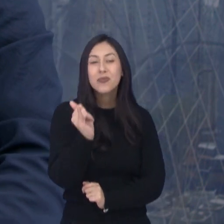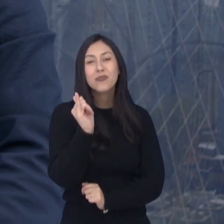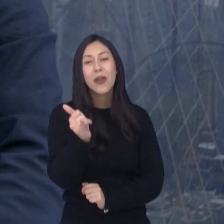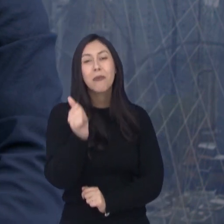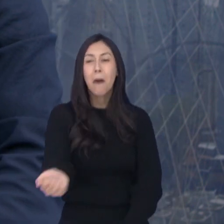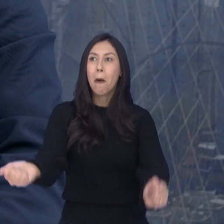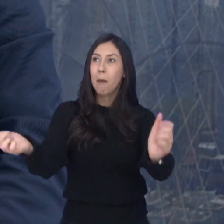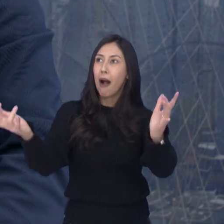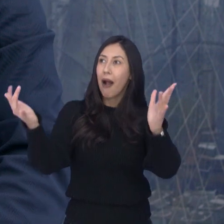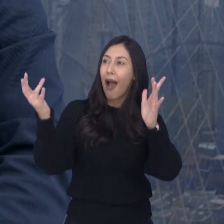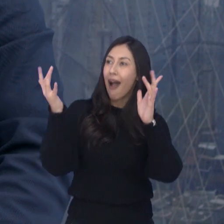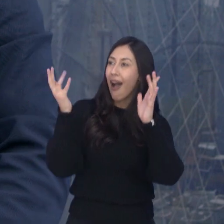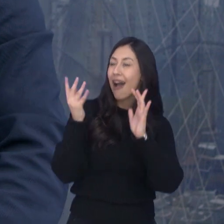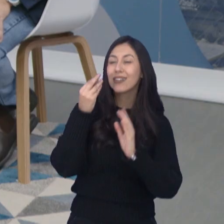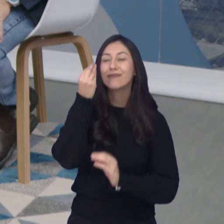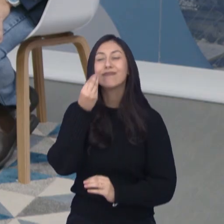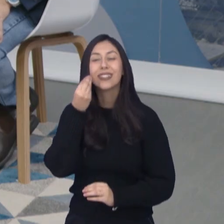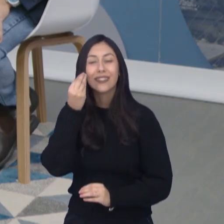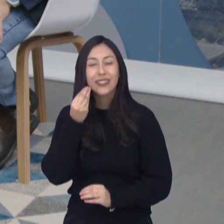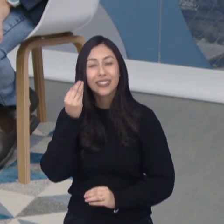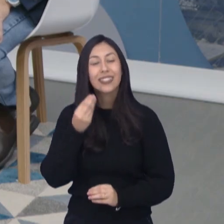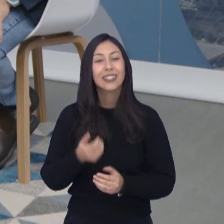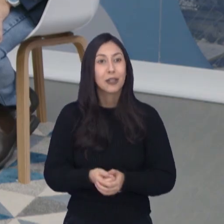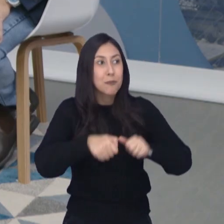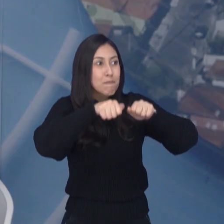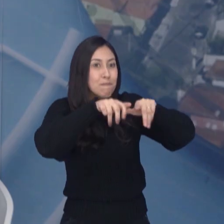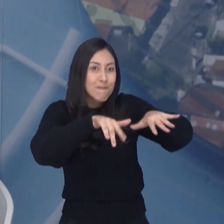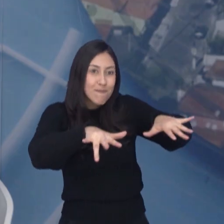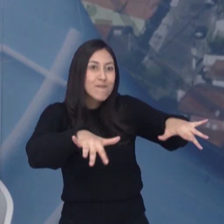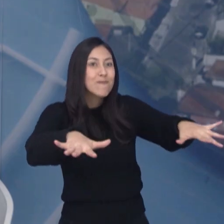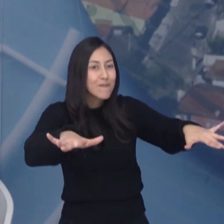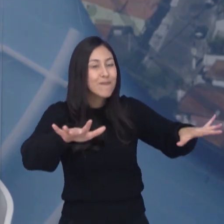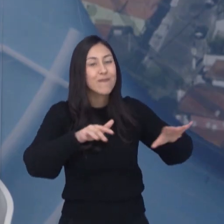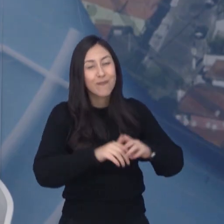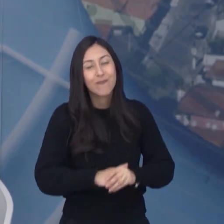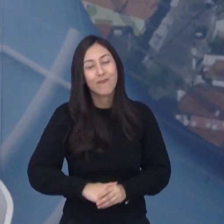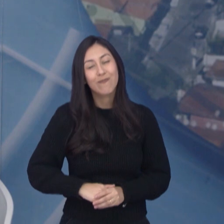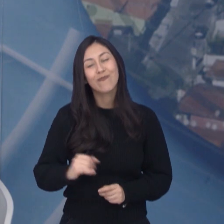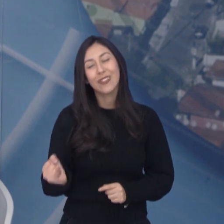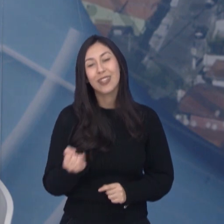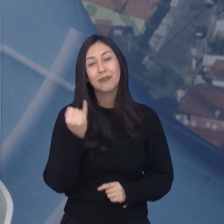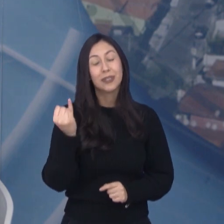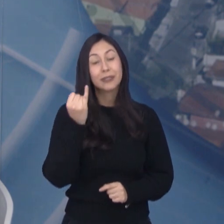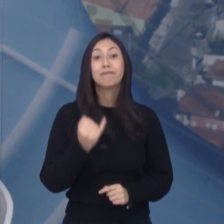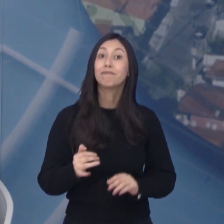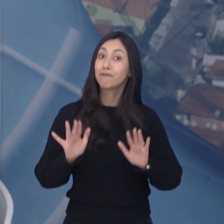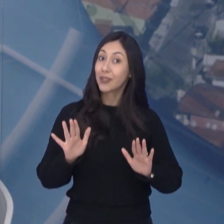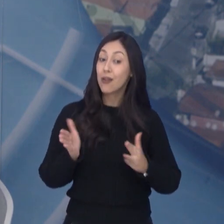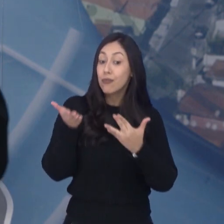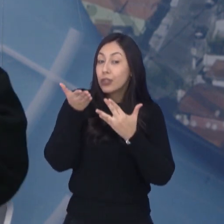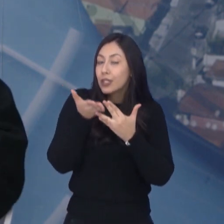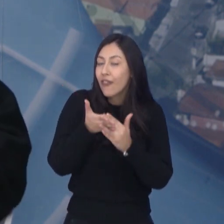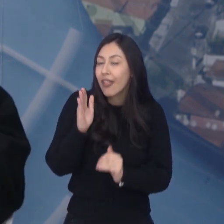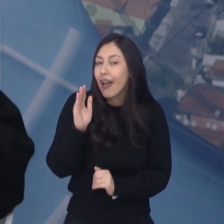para experimentar, para entender isso. E vai propagando, né? Vai propagando. Essa cultura, é o mais importante. Bom, a gente vai para um